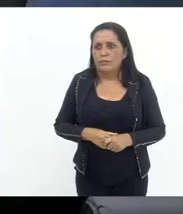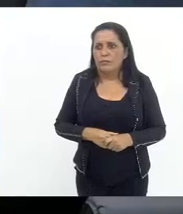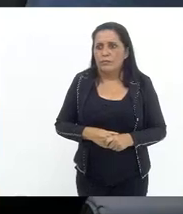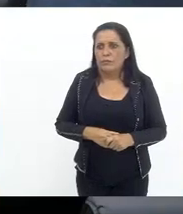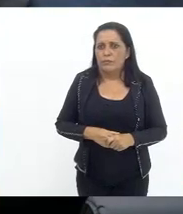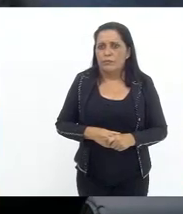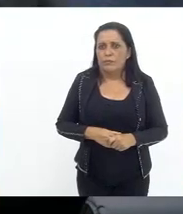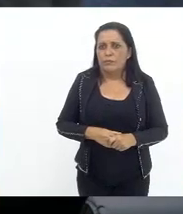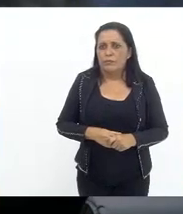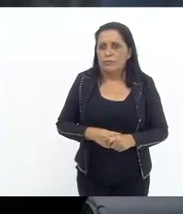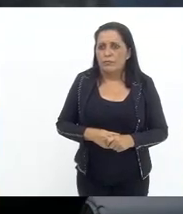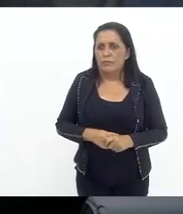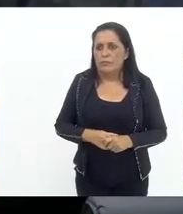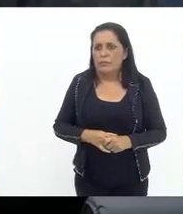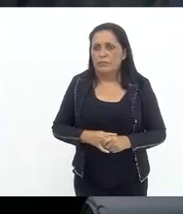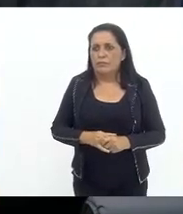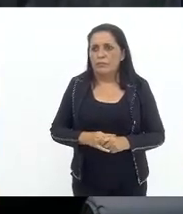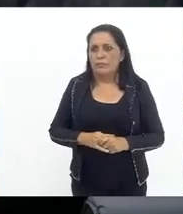Deputado